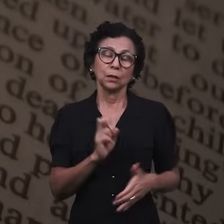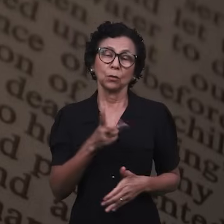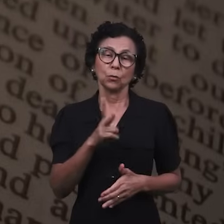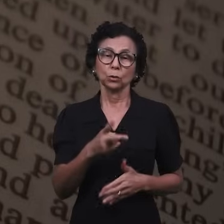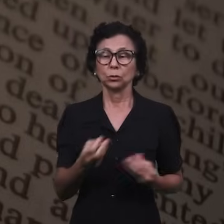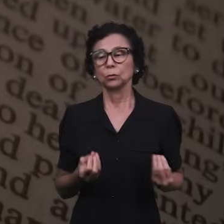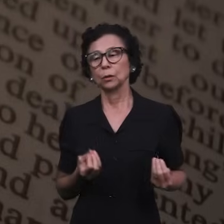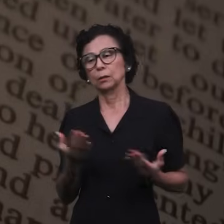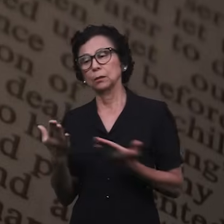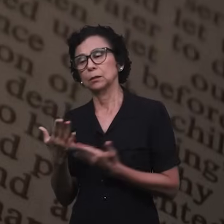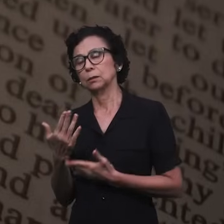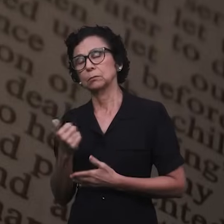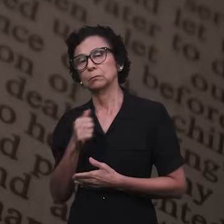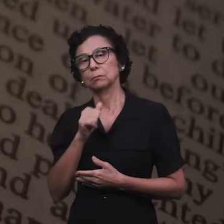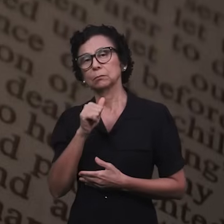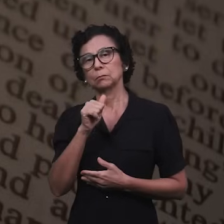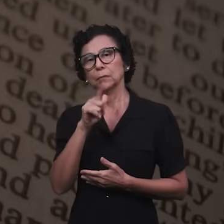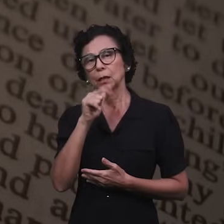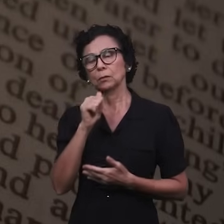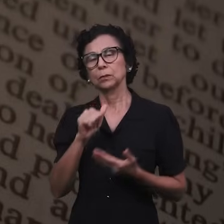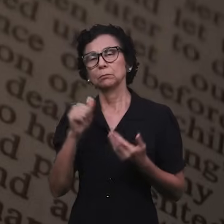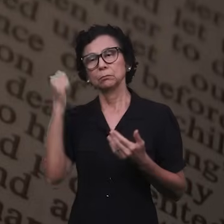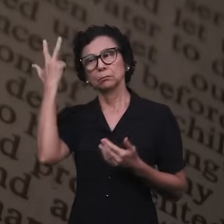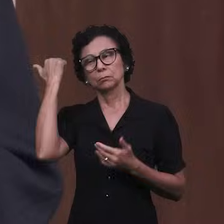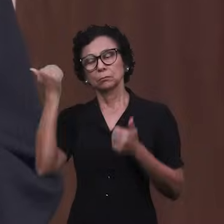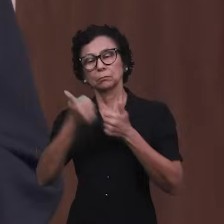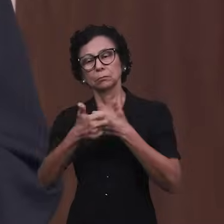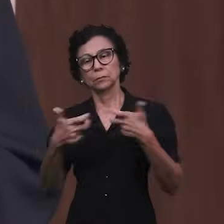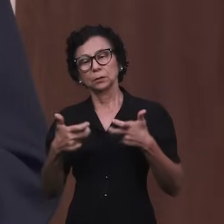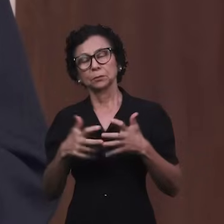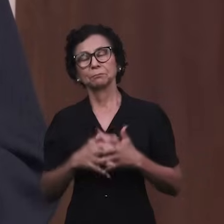vinho que deviam beber e lhe dava legumes.